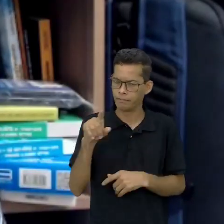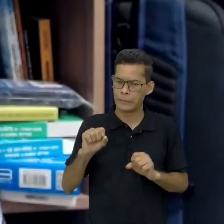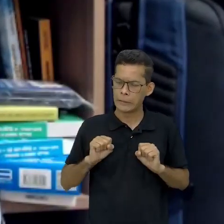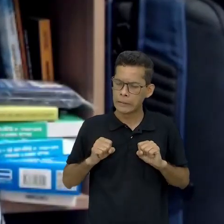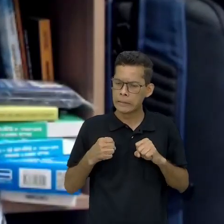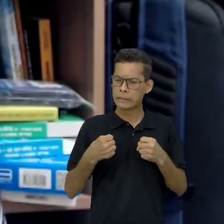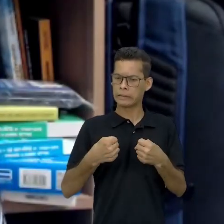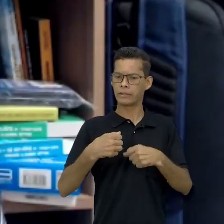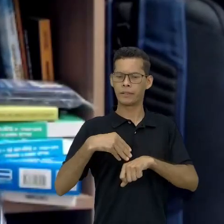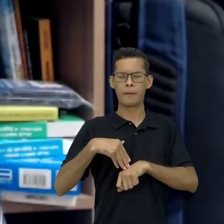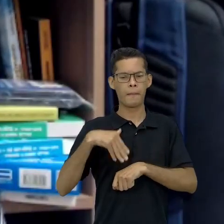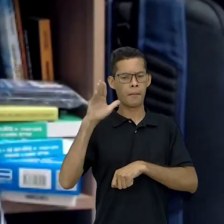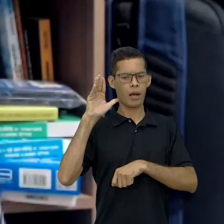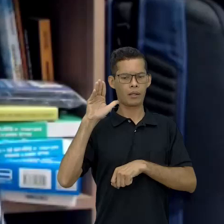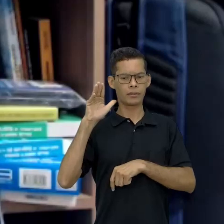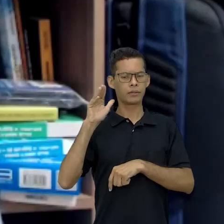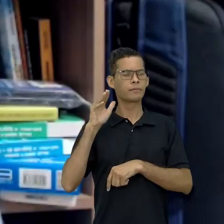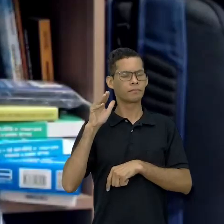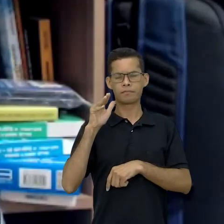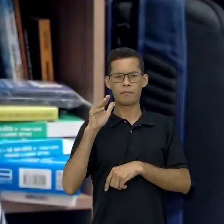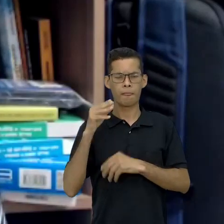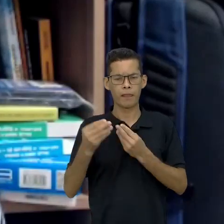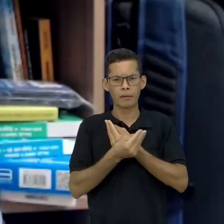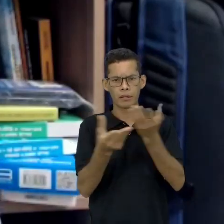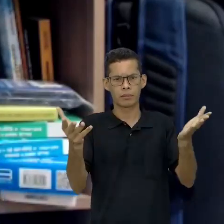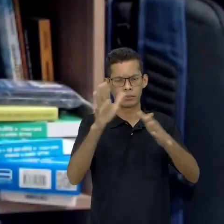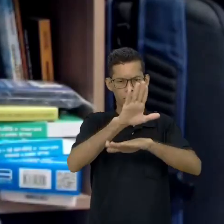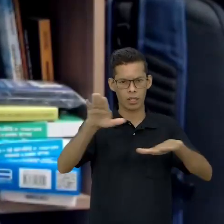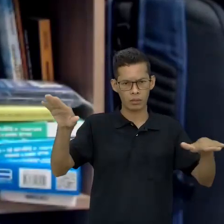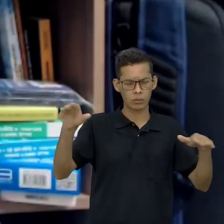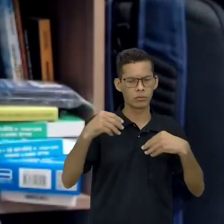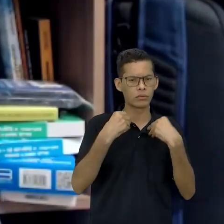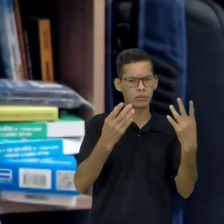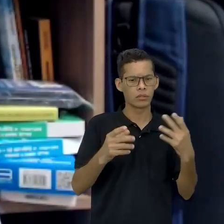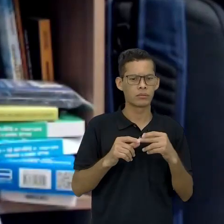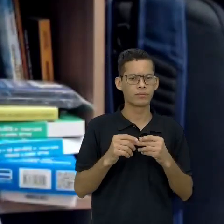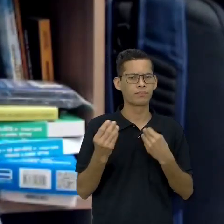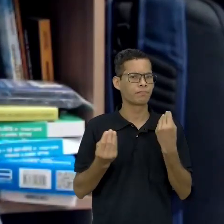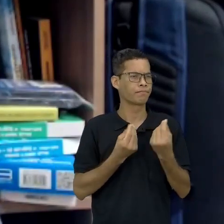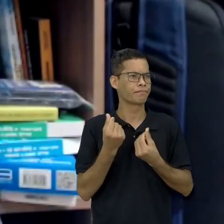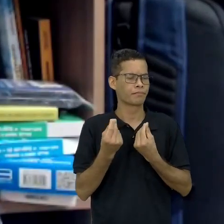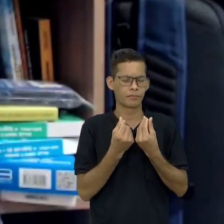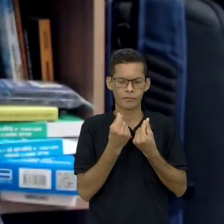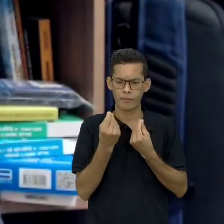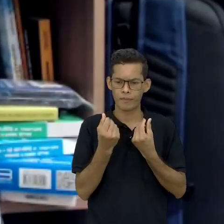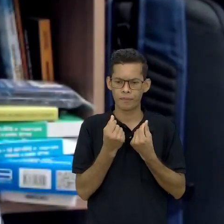possa trazer para esses nossos estudantes, né,